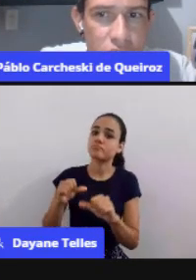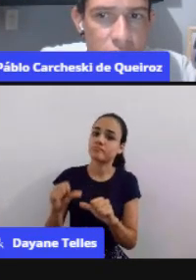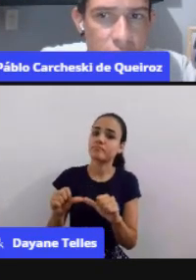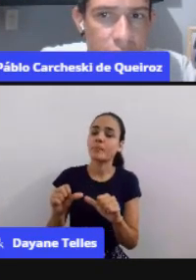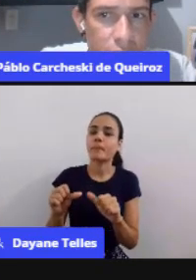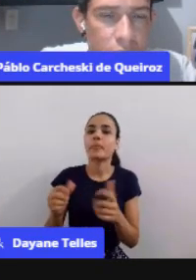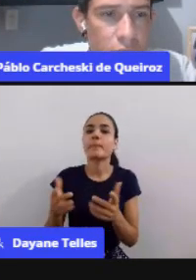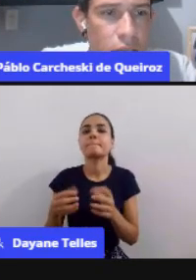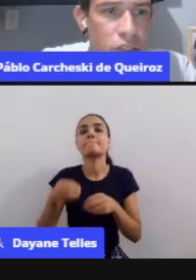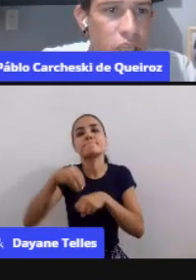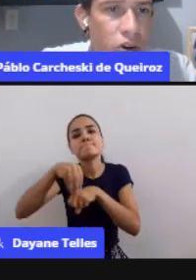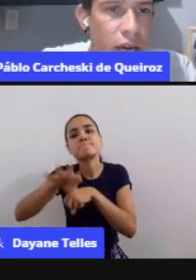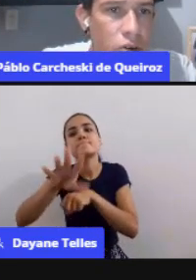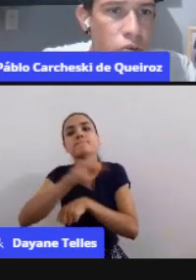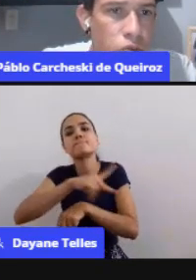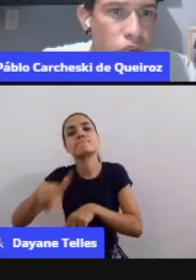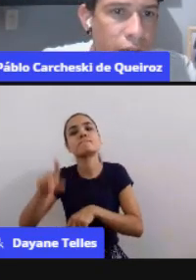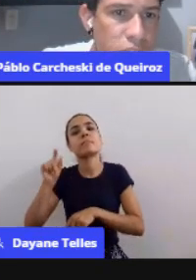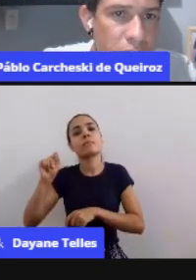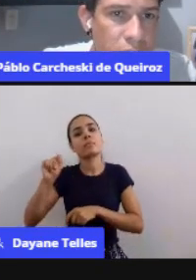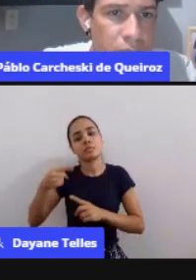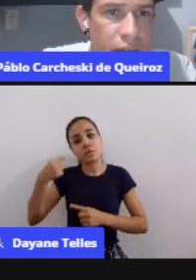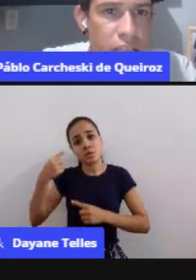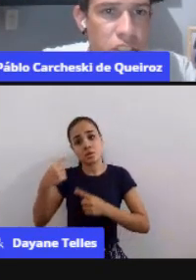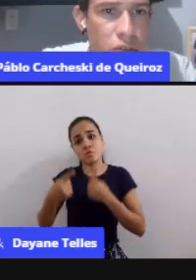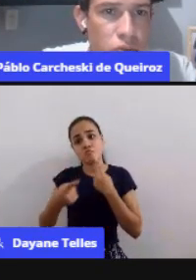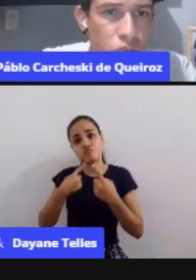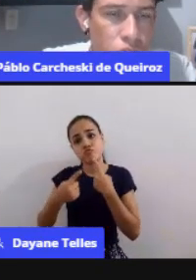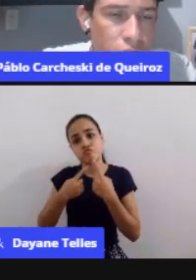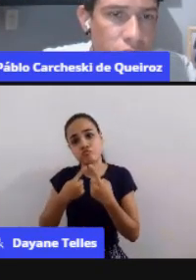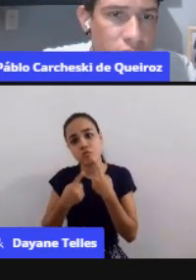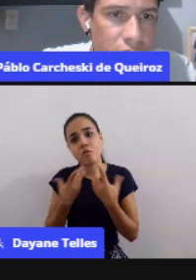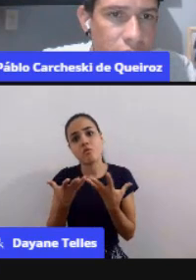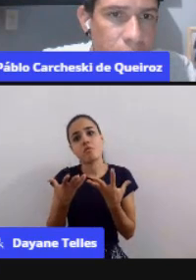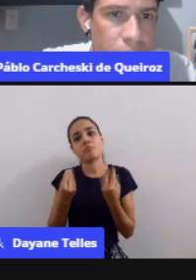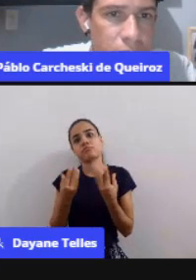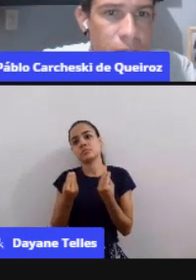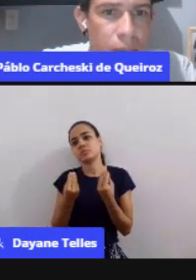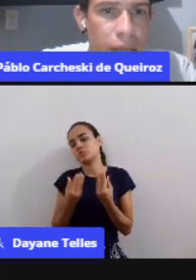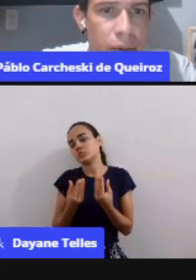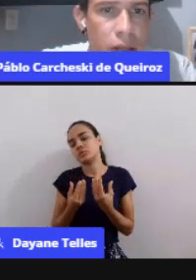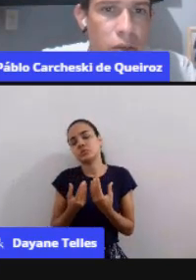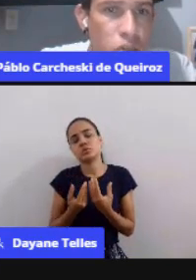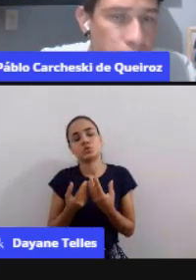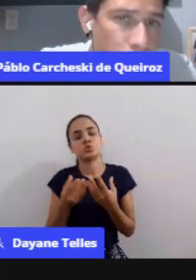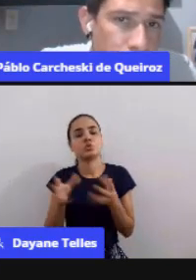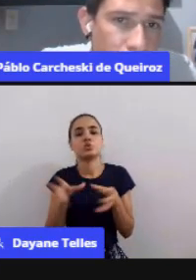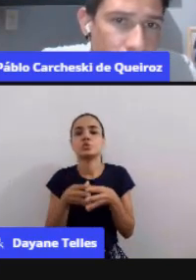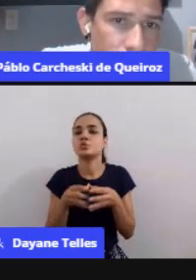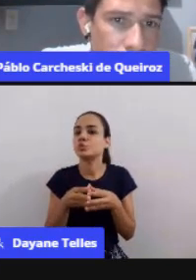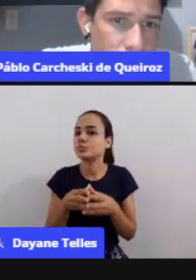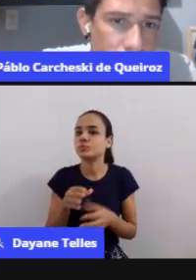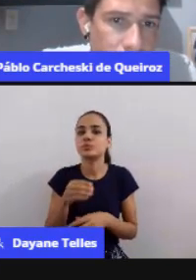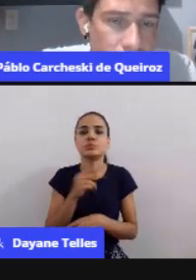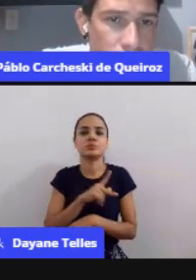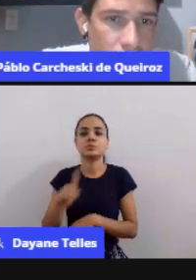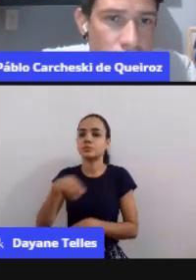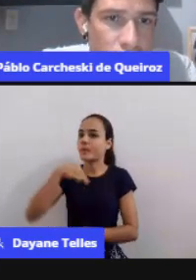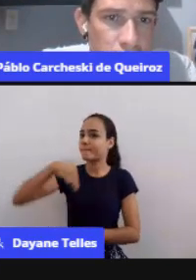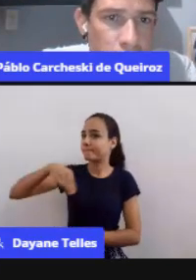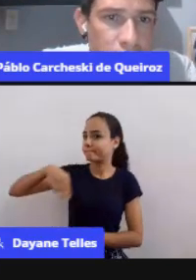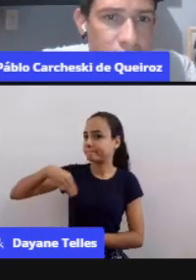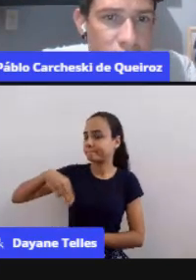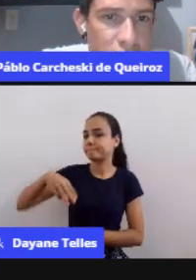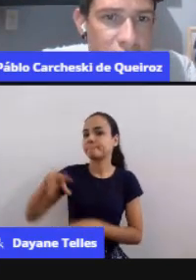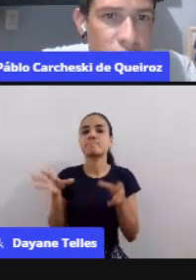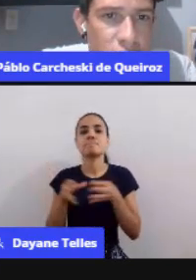dialogar bastante, né, dialogar com os colegas de matemática, com os outros colegas de outras equipes, né, com os próprios alunos, né, que os